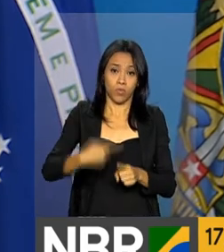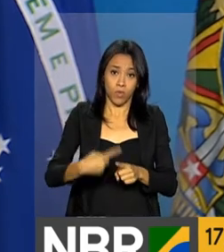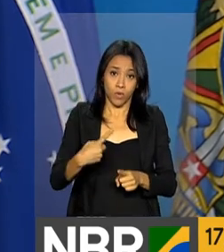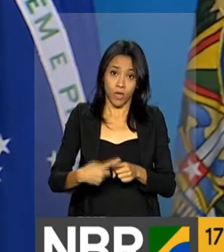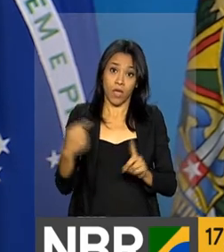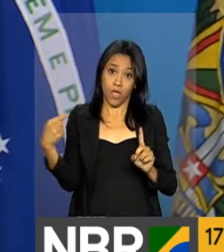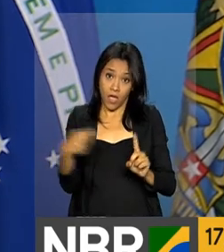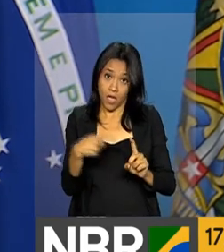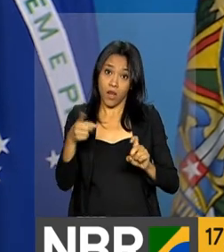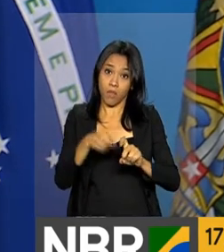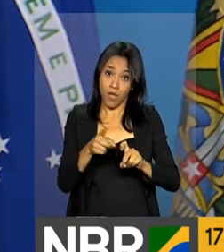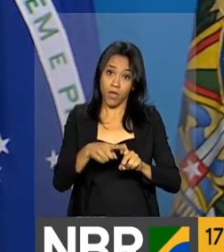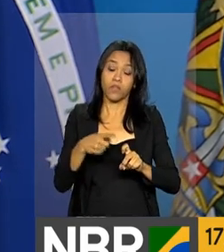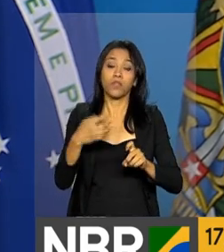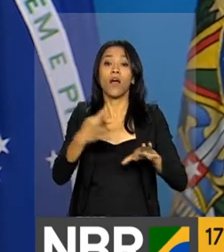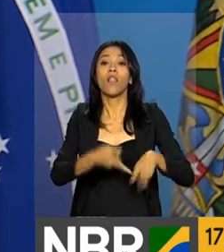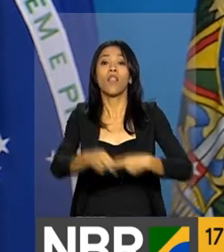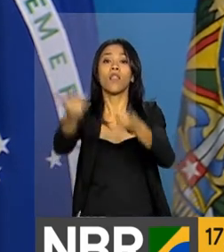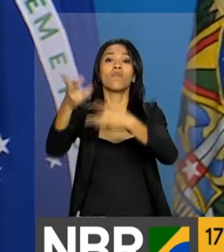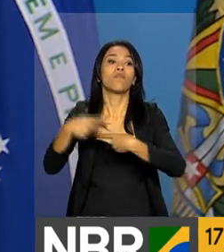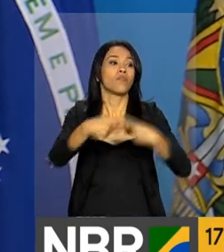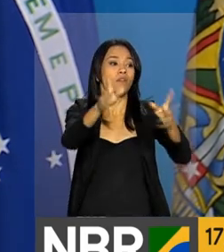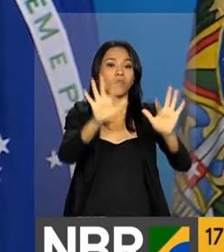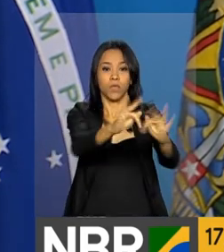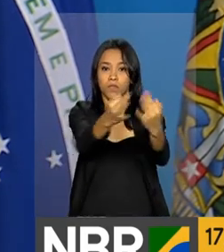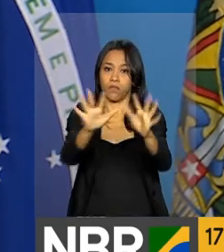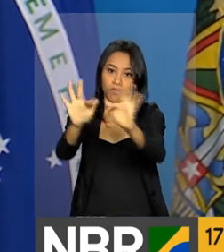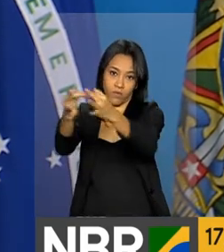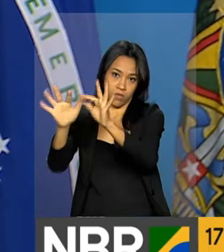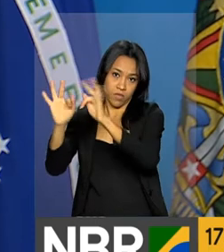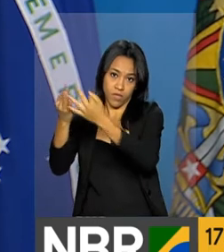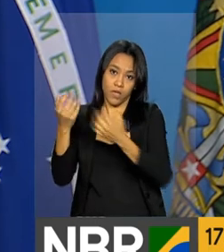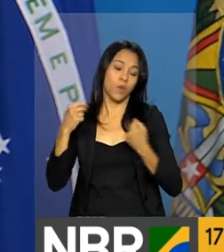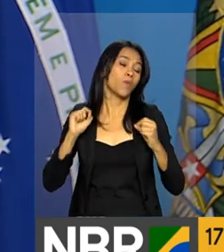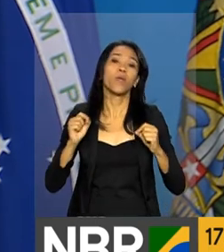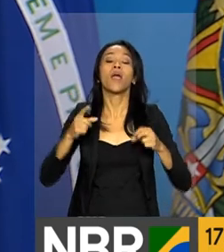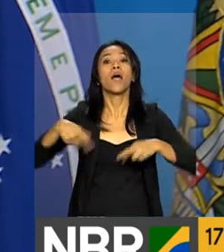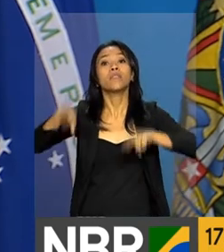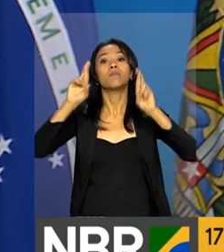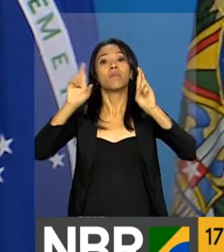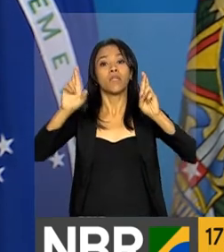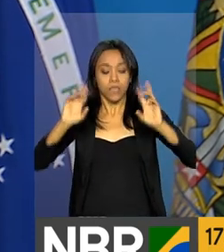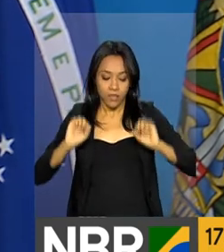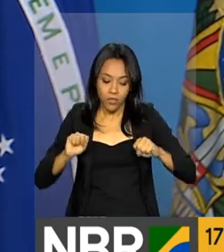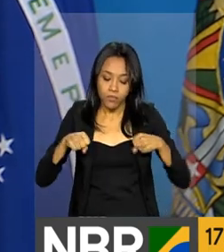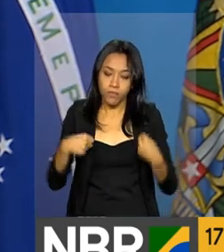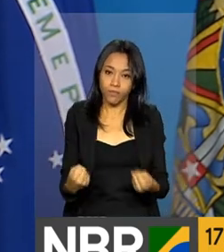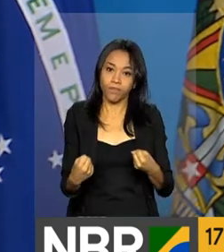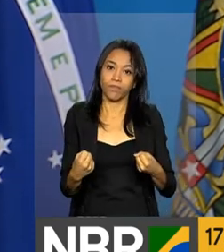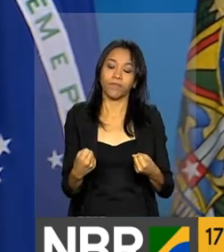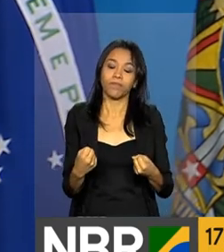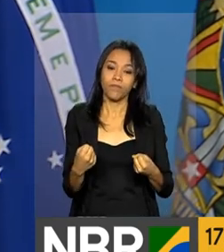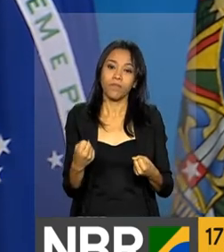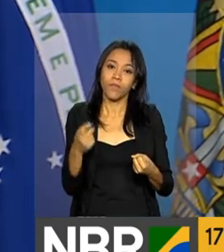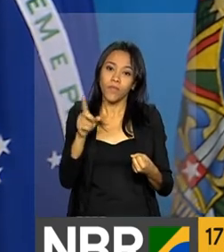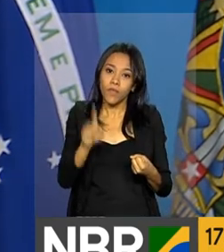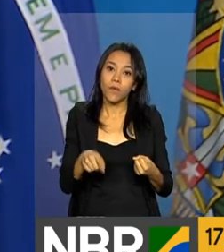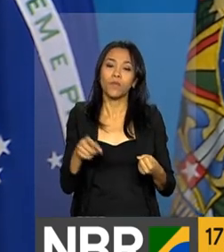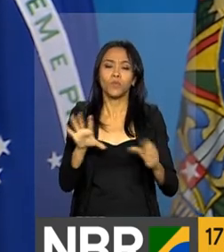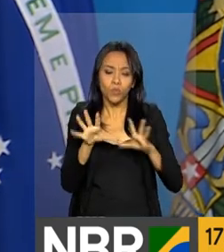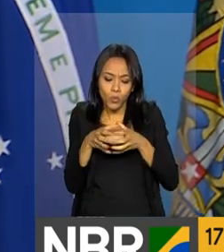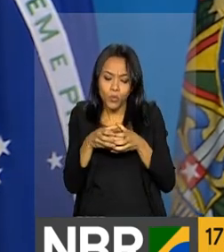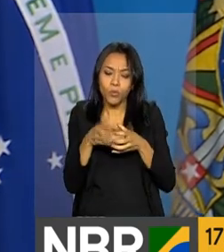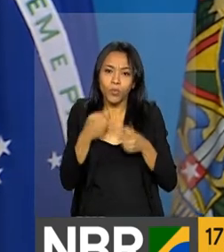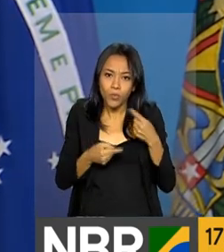assim, levando para as famílias, quando chamado é, a esperança da recuperação. De alguma maneira, na classe política também é